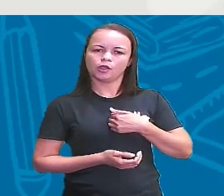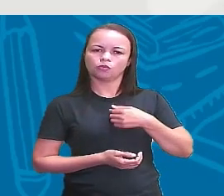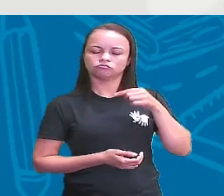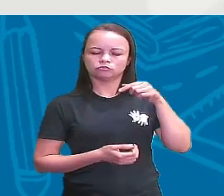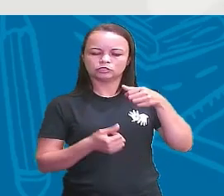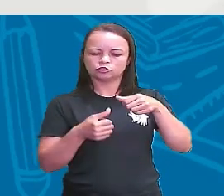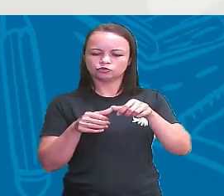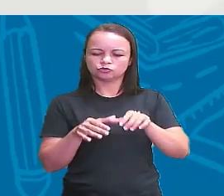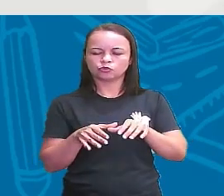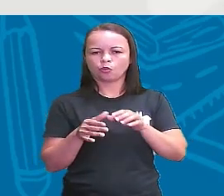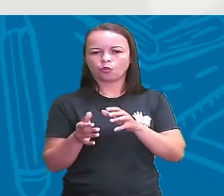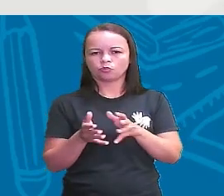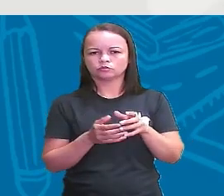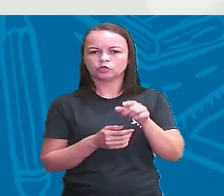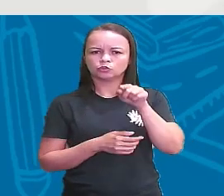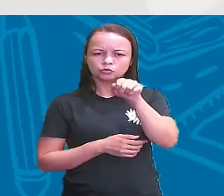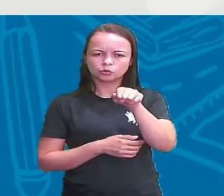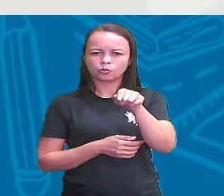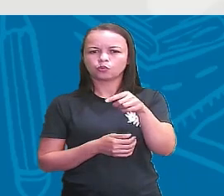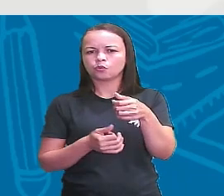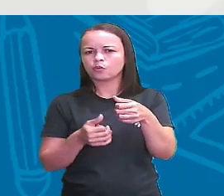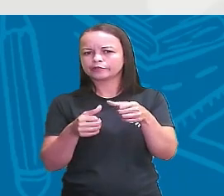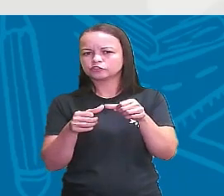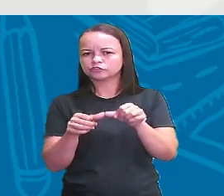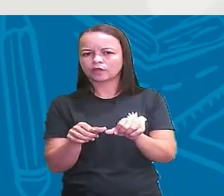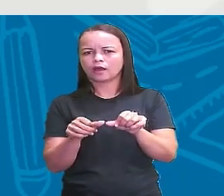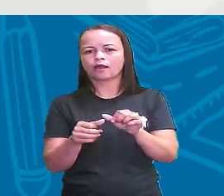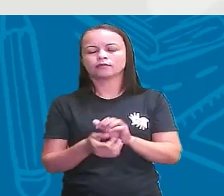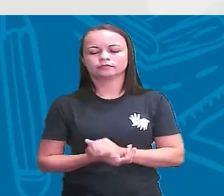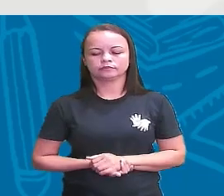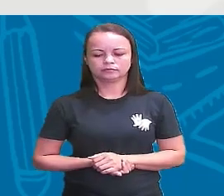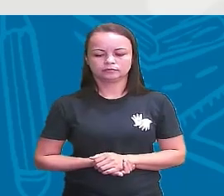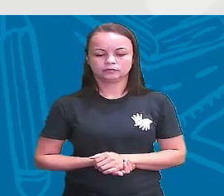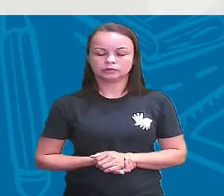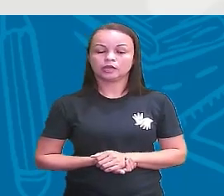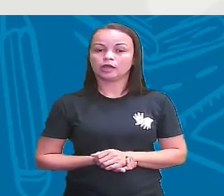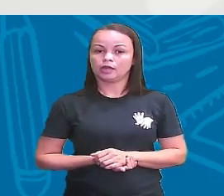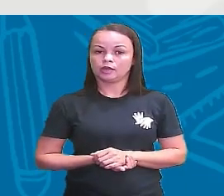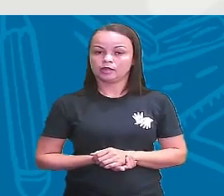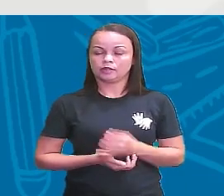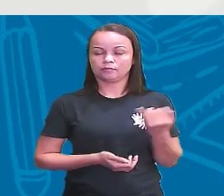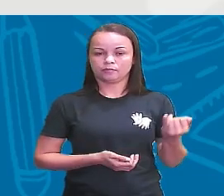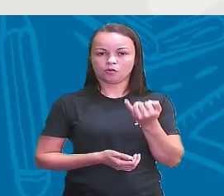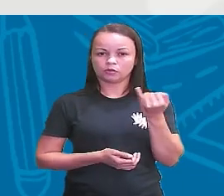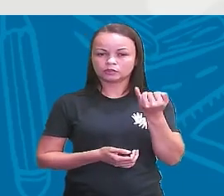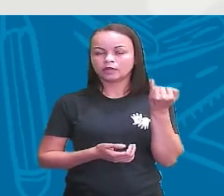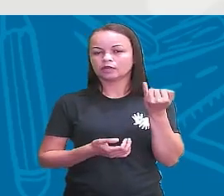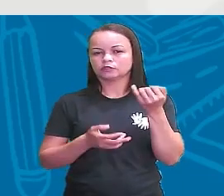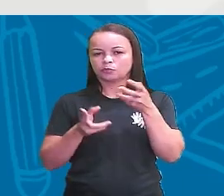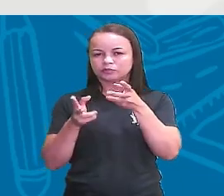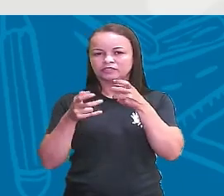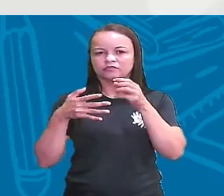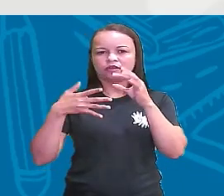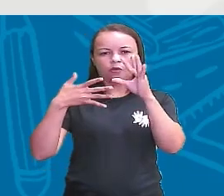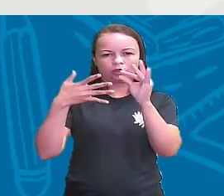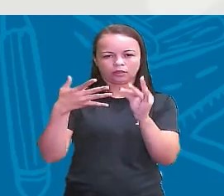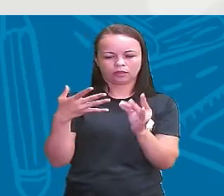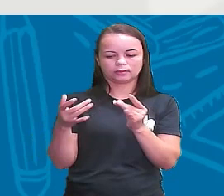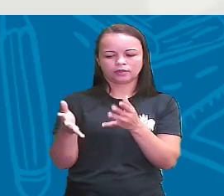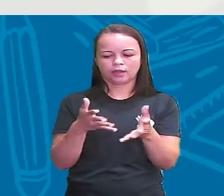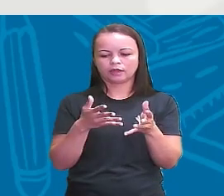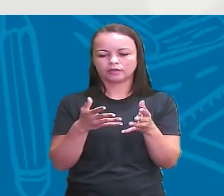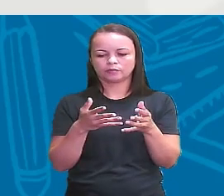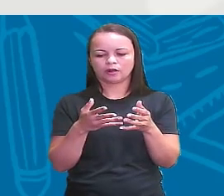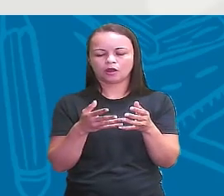ou vós estáis. Ó, é importante que vocês observem esse detalhe. A gente tem para o verbo